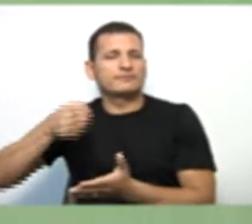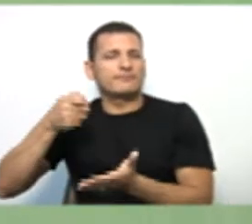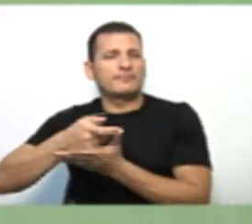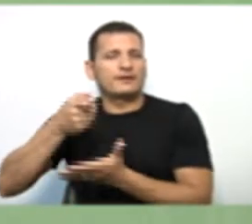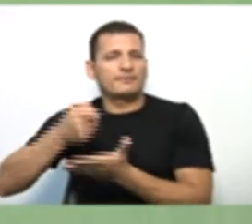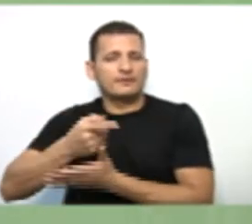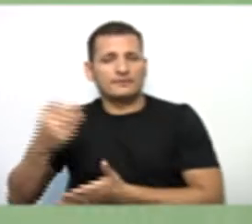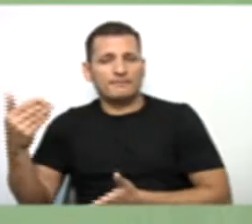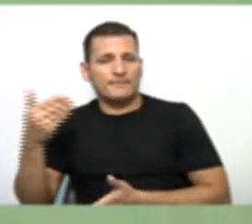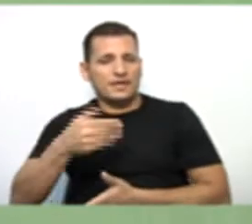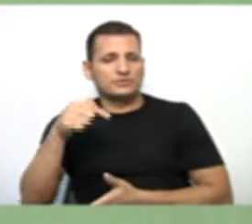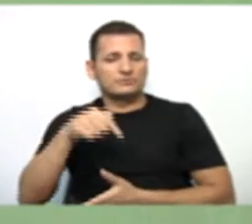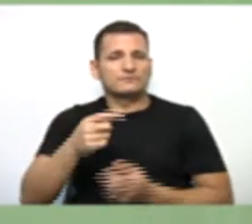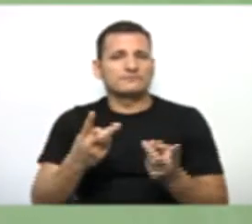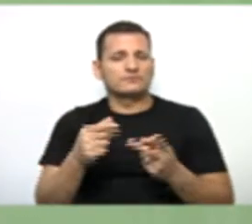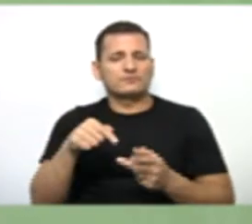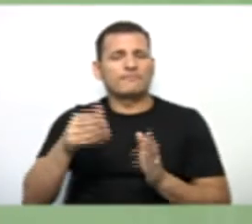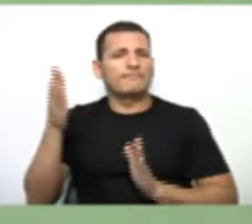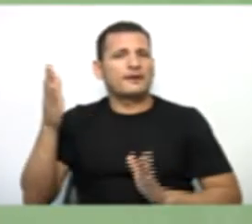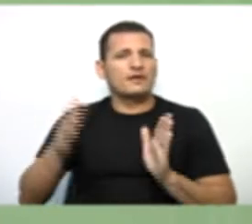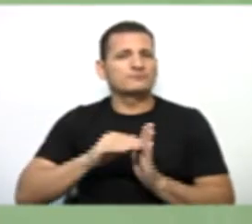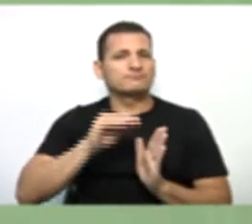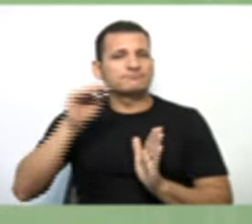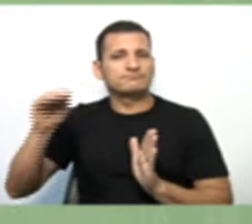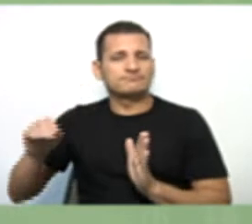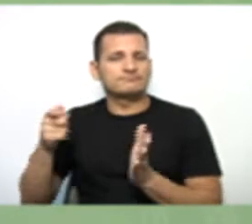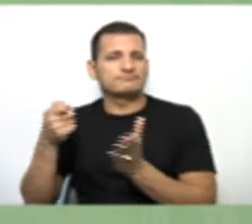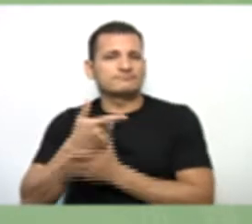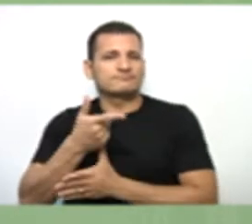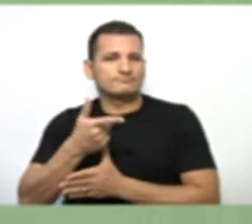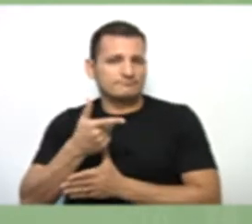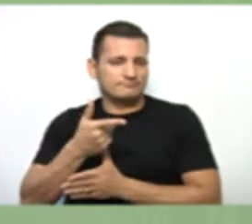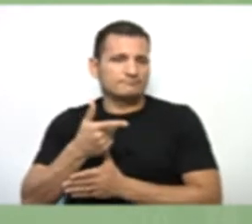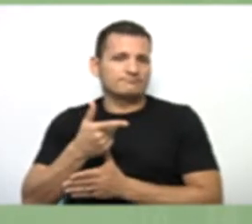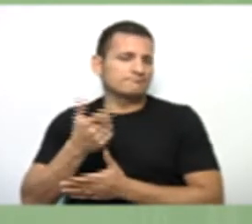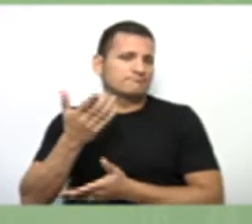pede à vendedora um prazo maior para pagar num